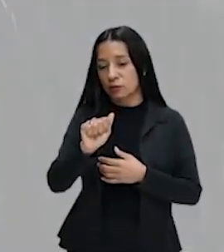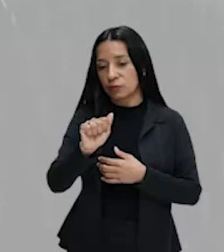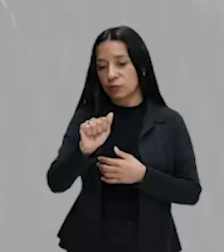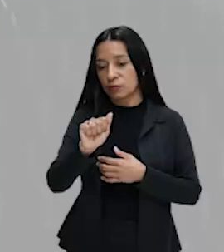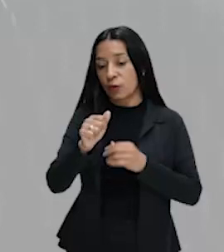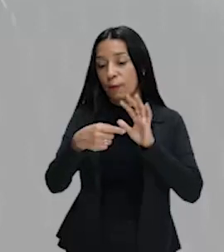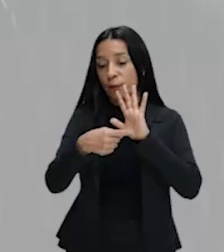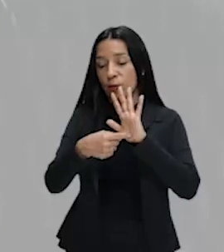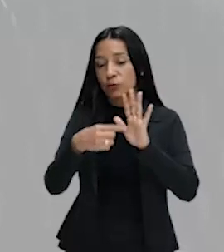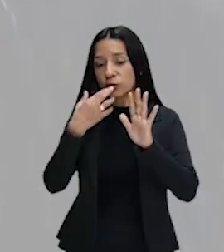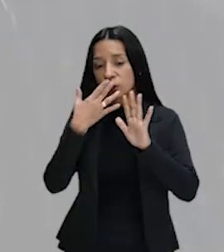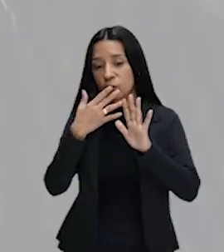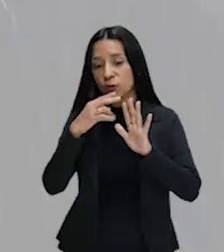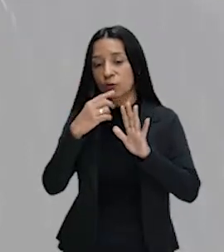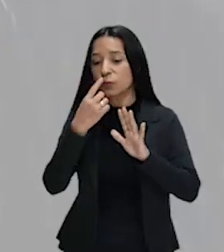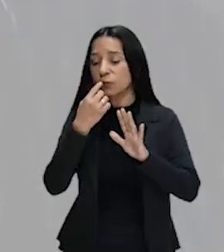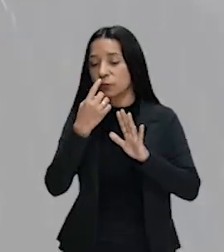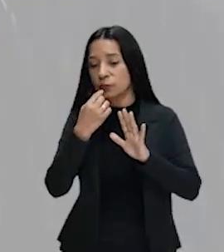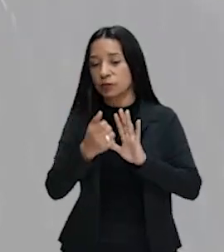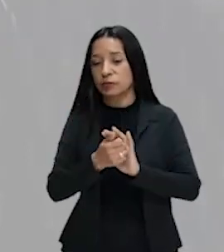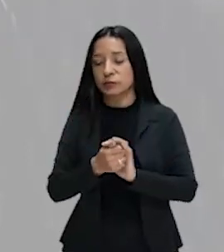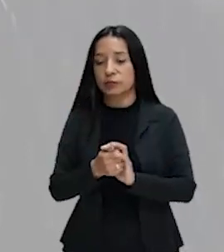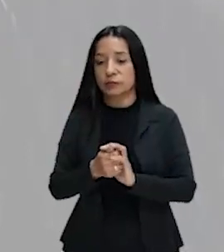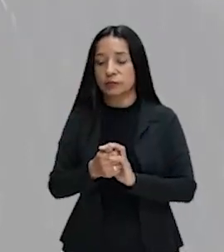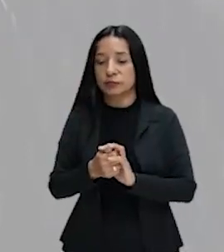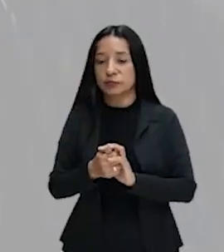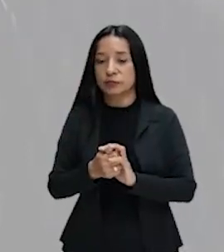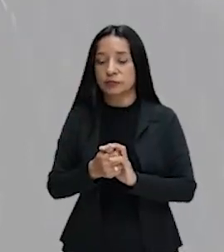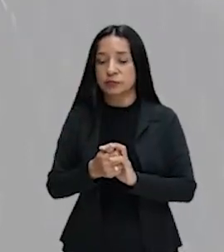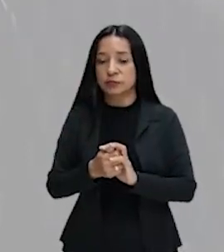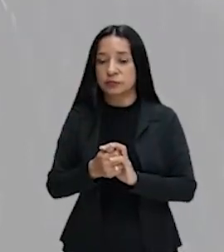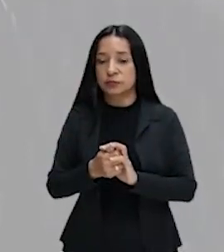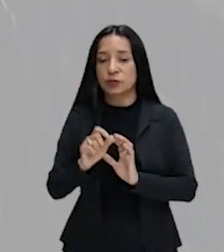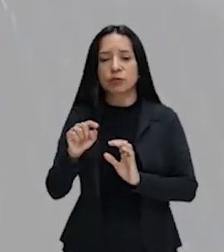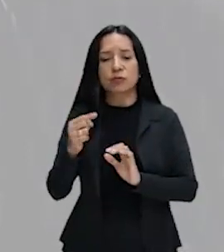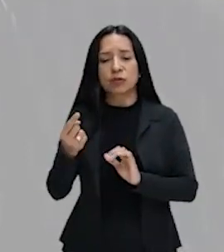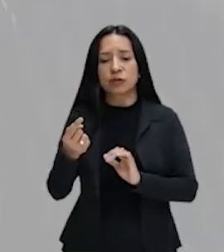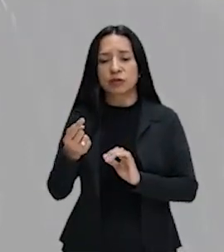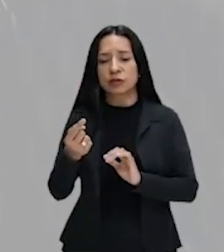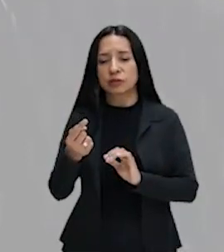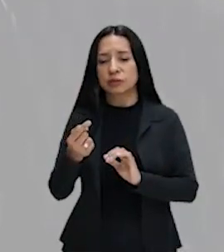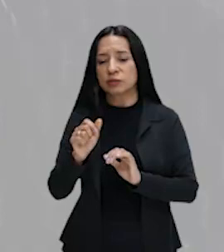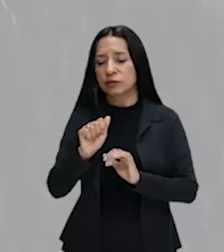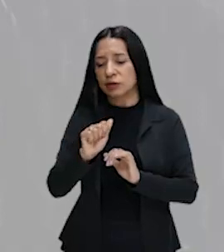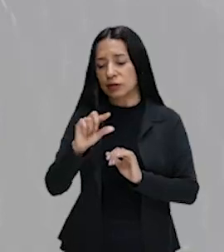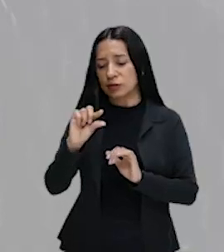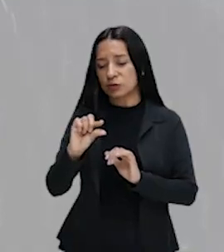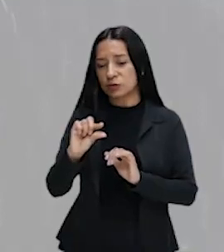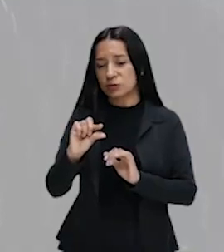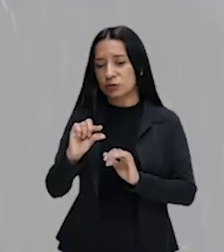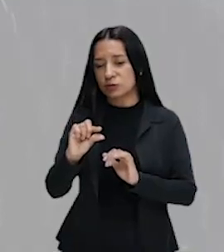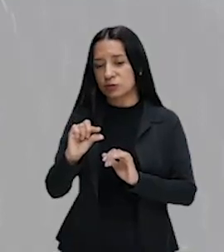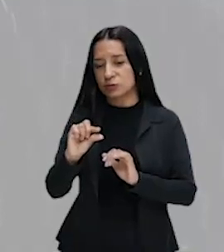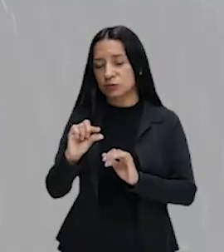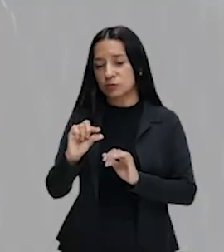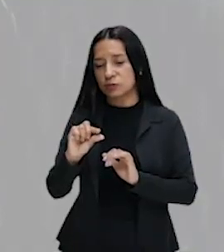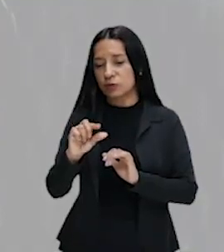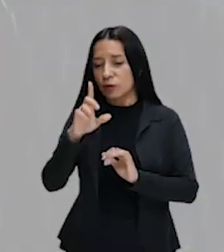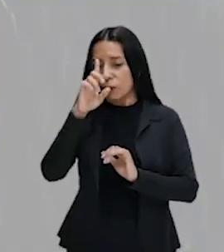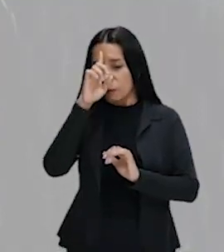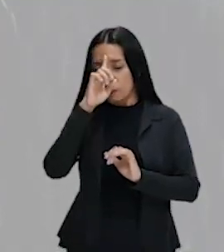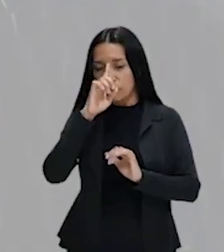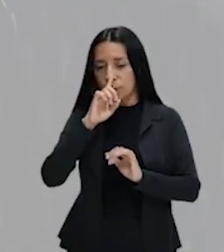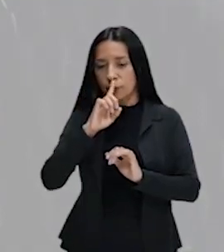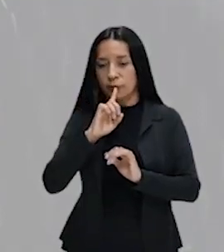cor vermelha, produz o pigmento vermelho, certo? O que mais que ele falou? O azinho vai determinar a cor